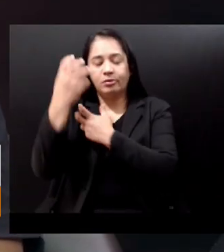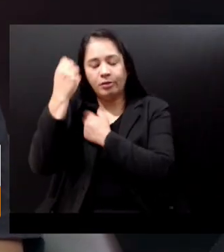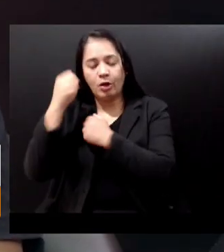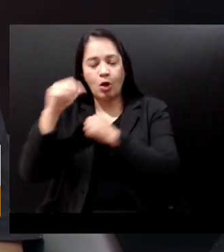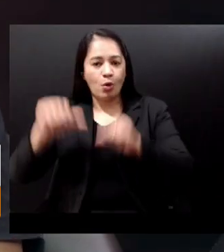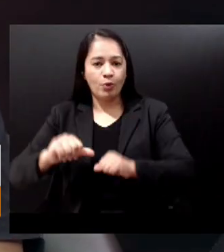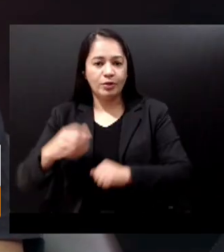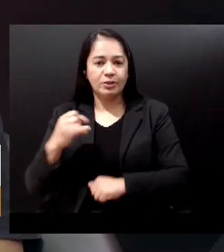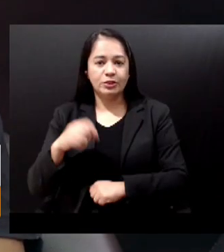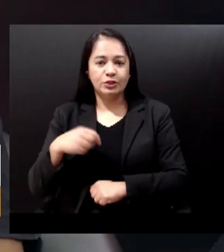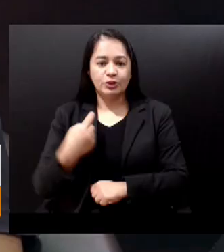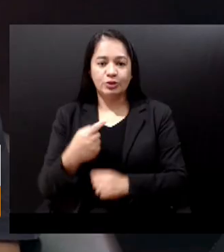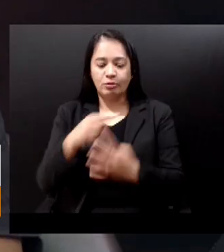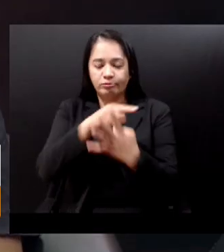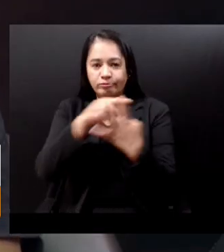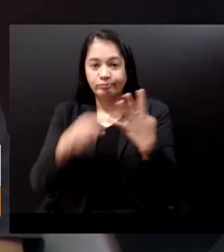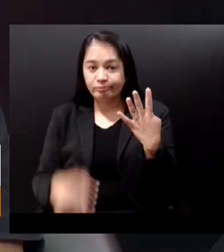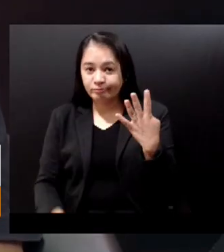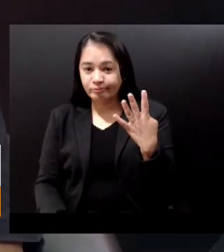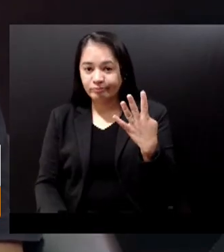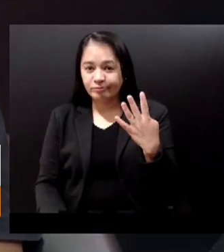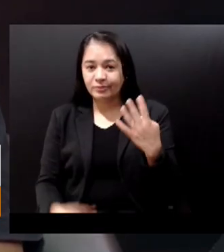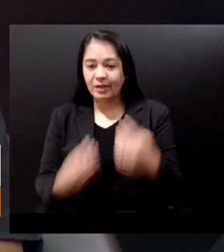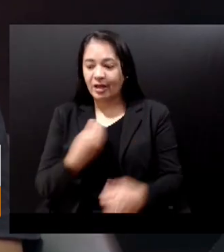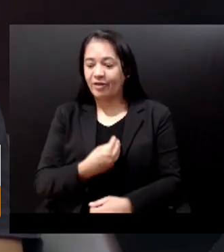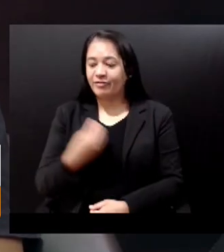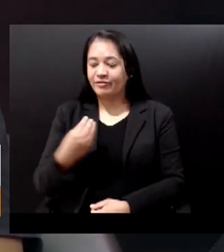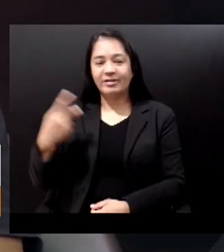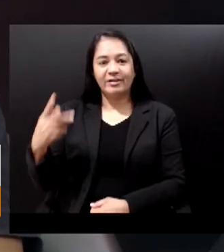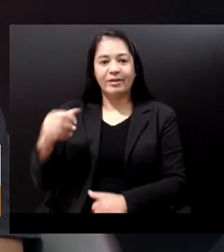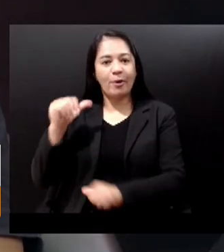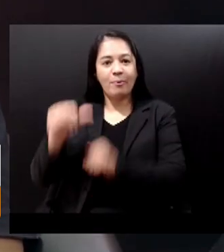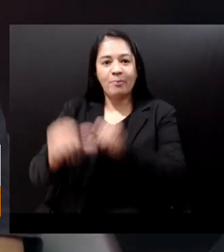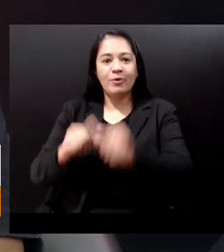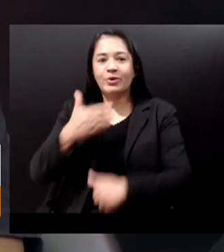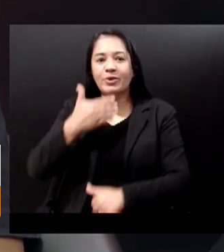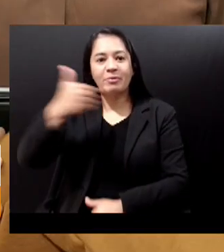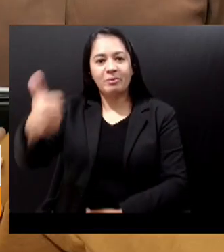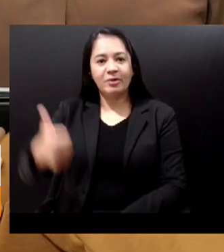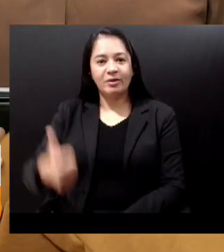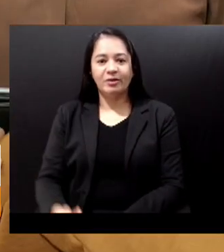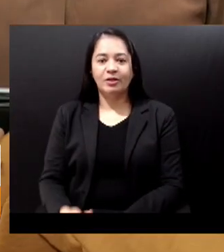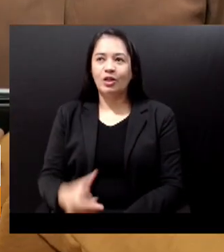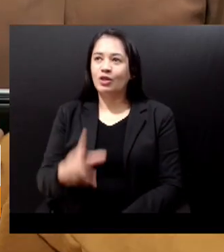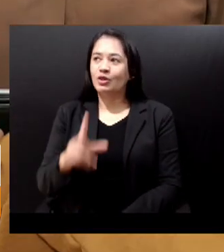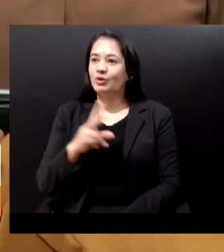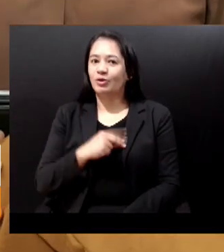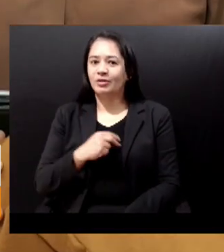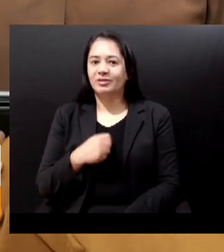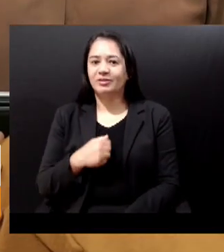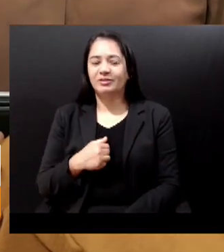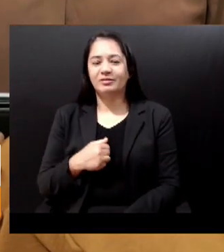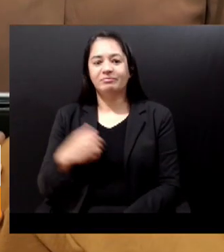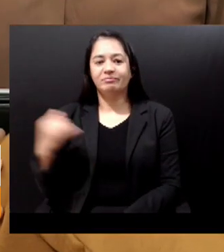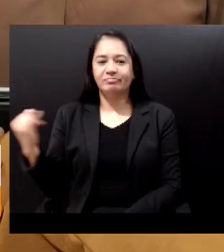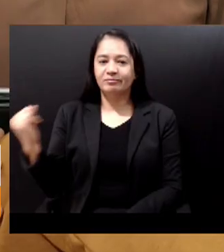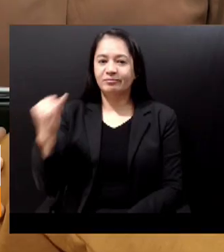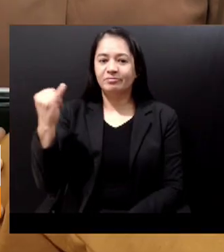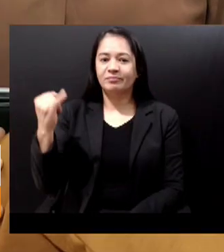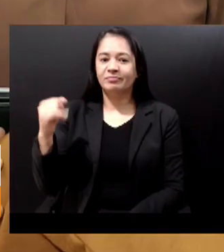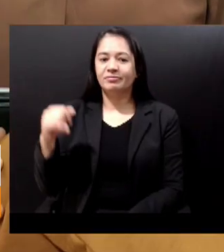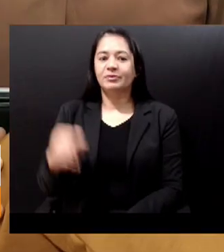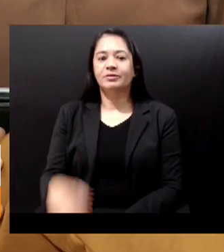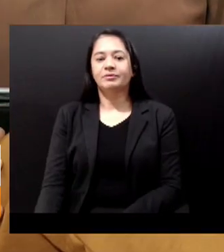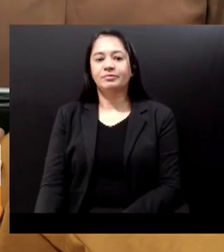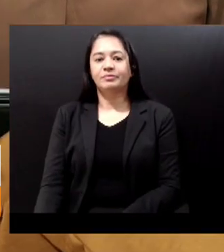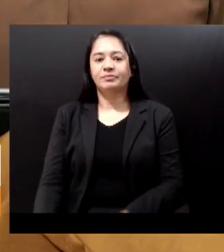4 coisas, a vida dela vira de ponta cabeça, mas para muito melhor. Uau, né. Importante o que ele disse e é uma conexão